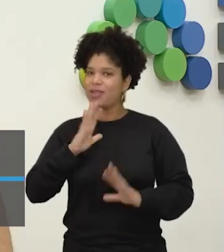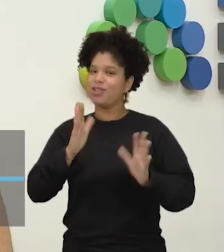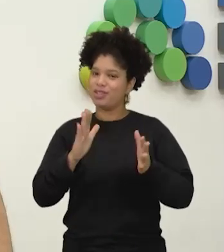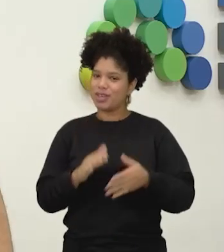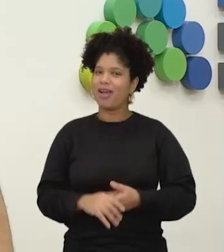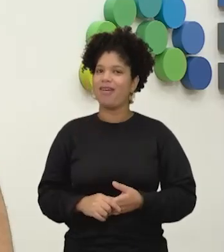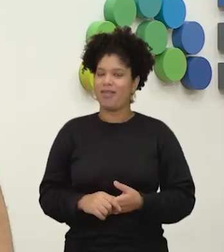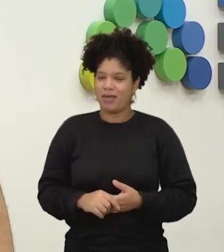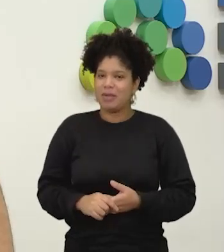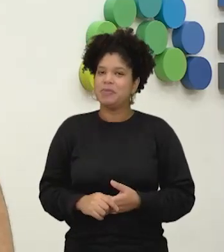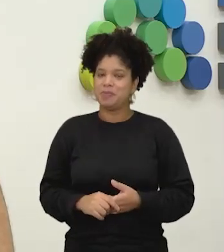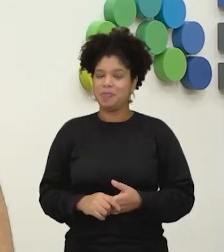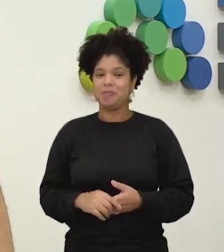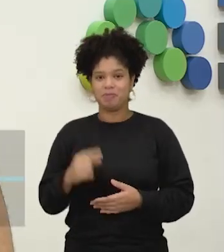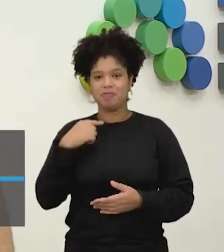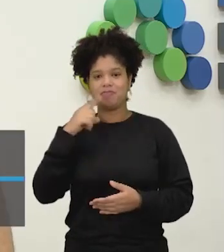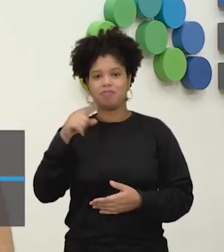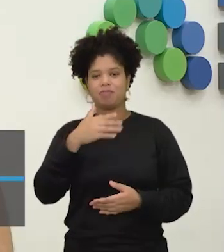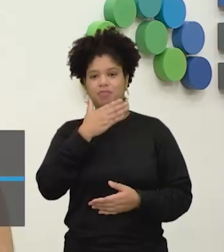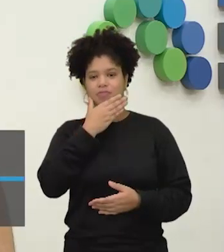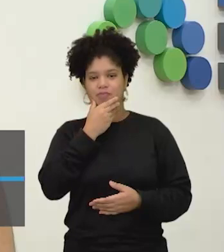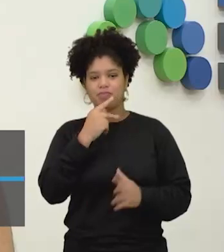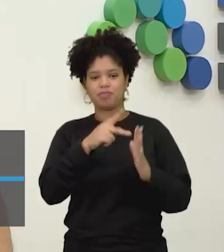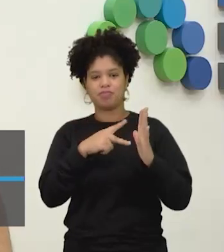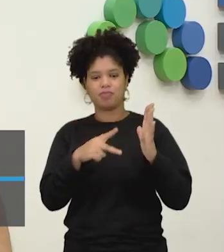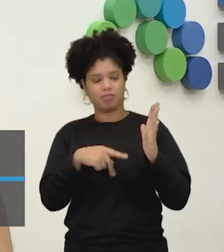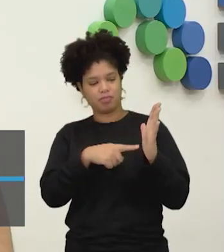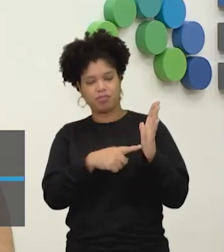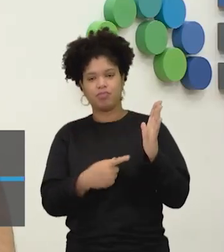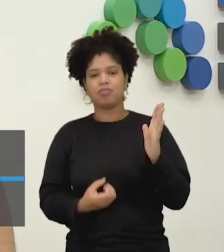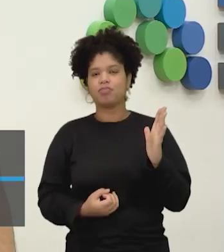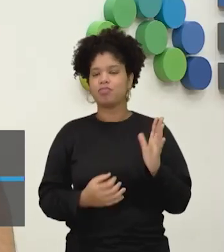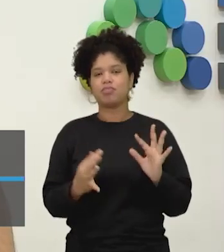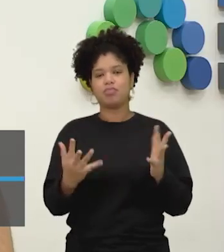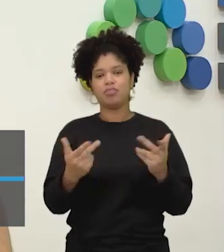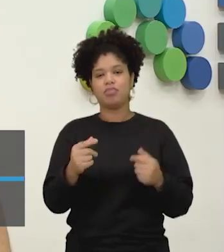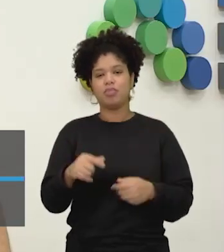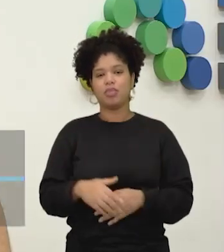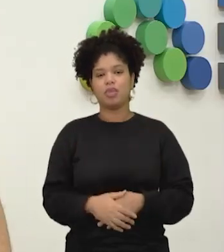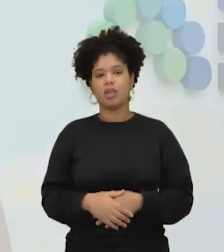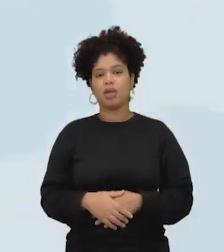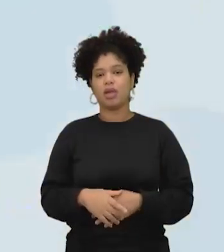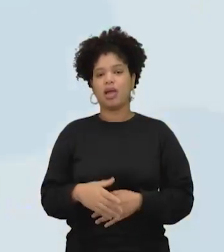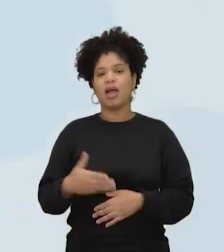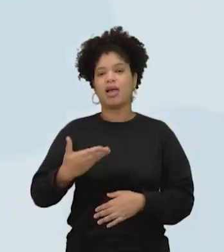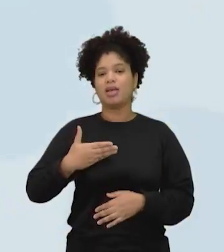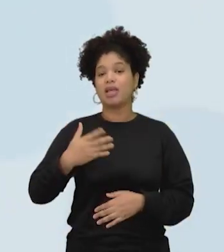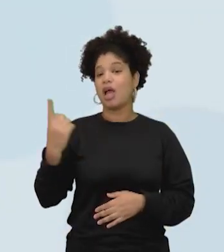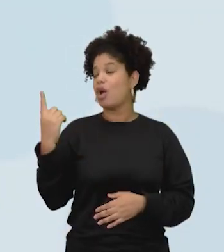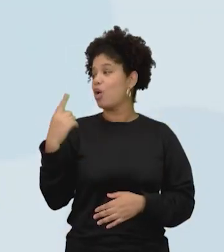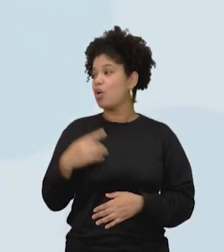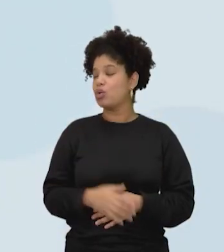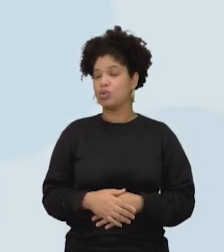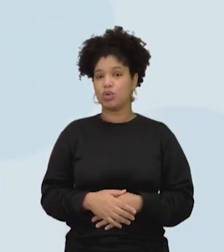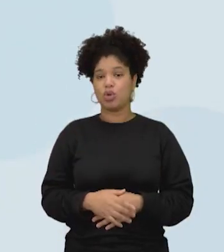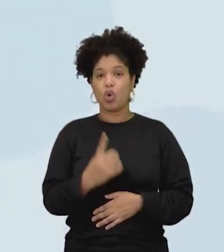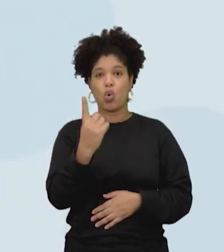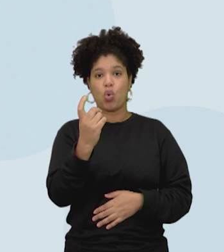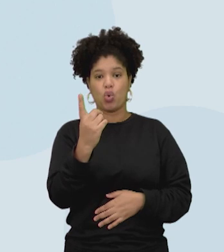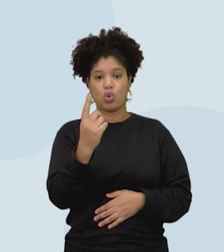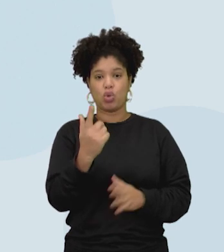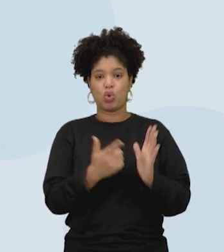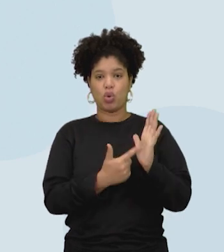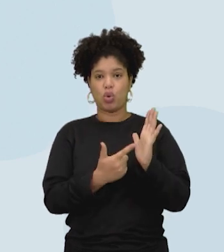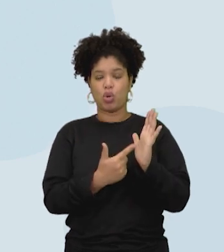assim, é um poeta que ele é bem bacana. E essa foi a nossa aula de hoje. Esse é o livro dele, na tela, olha. Esse é o único livro que ele publicou